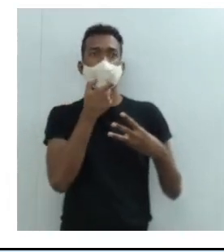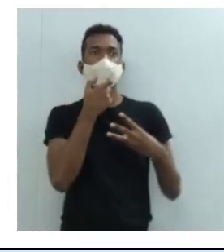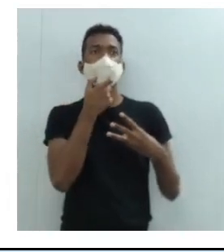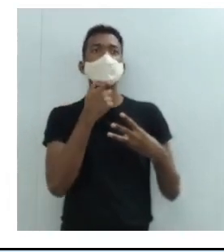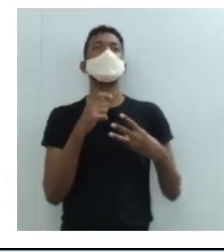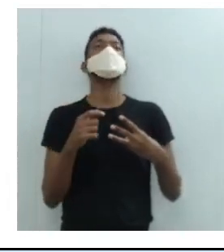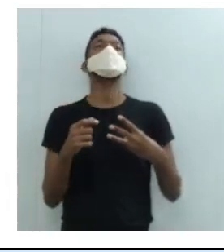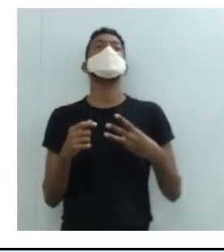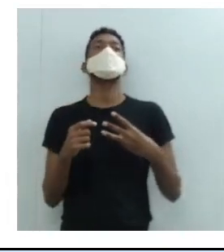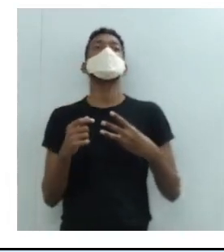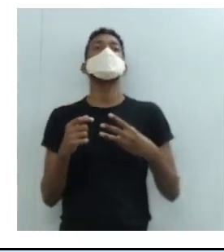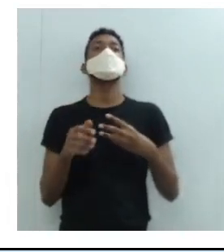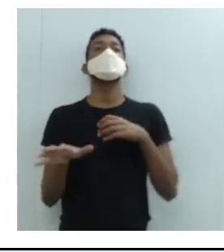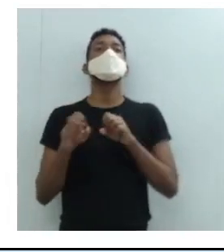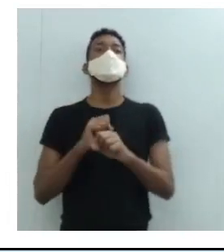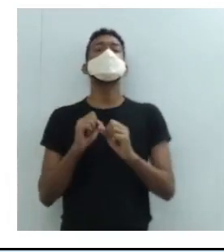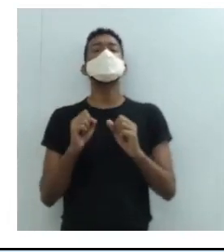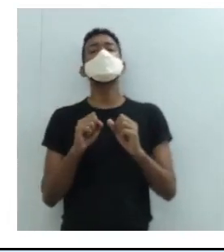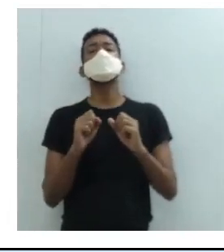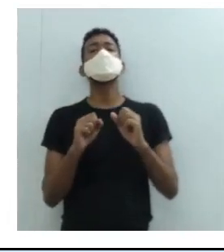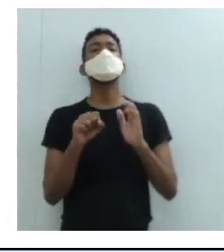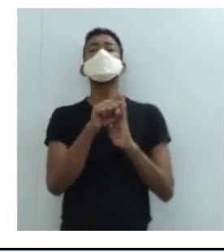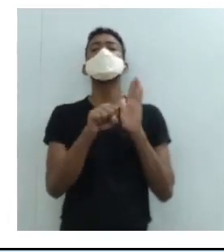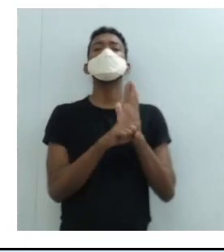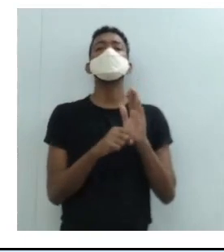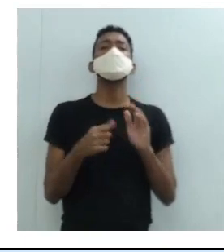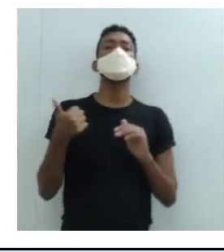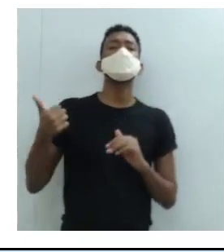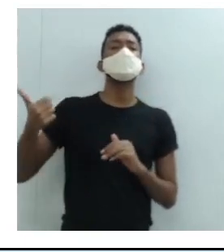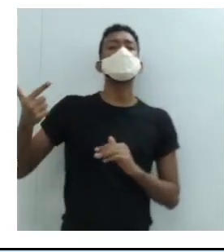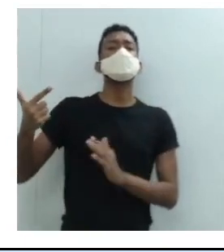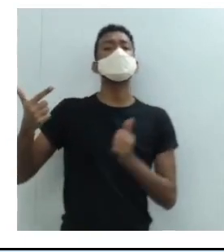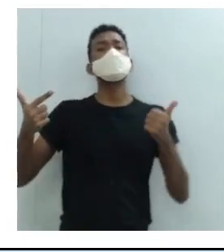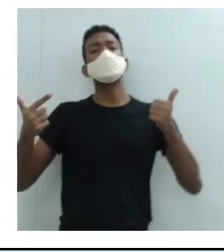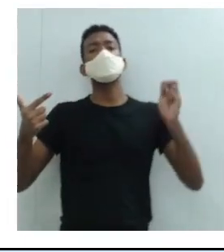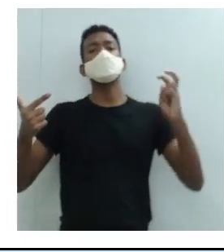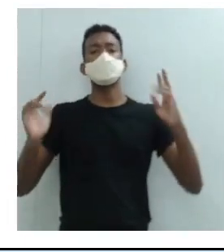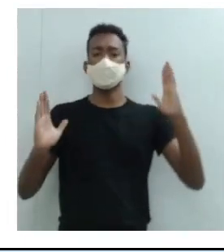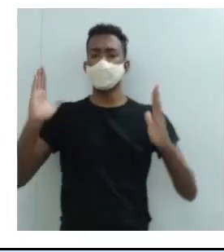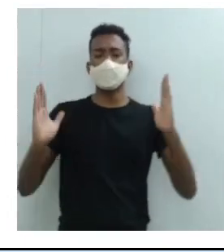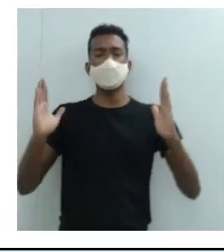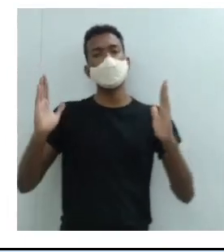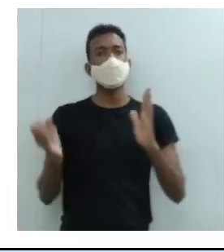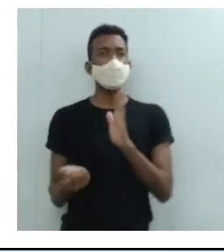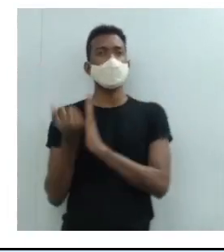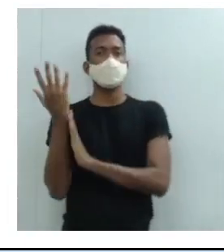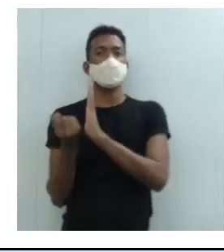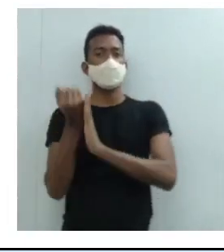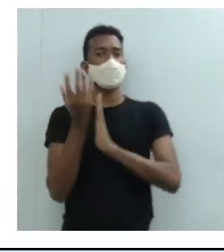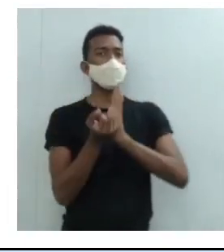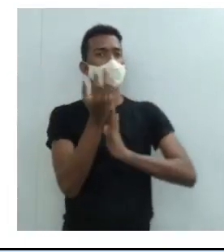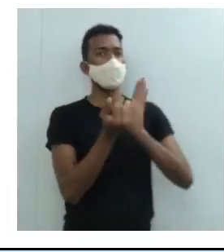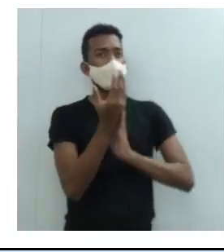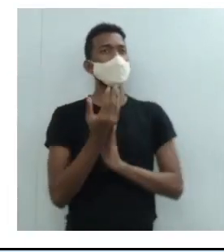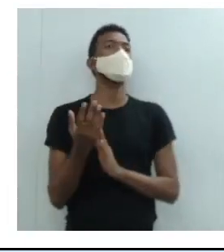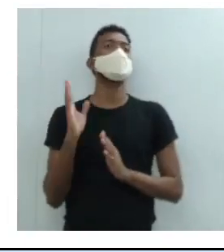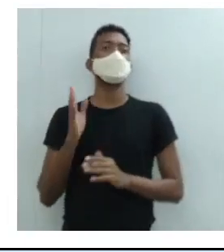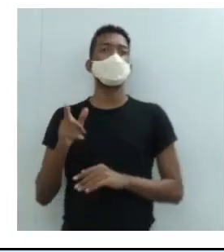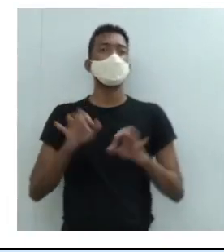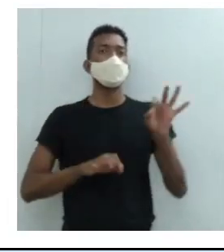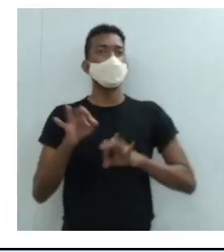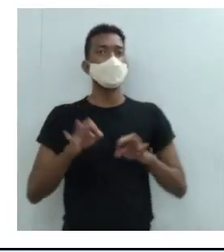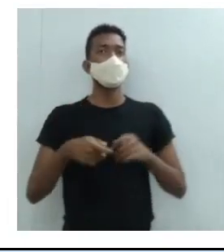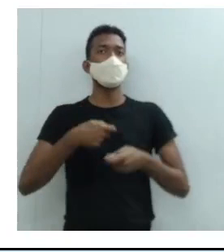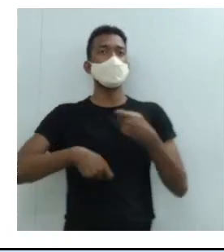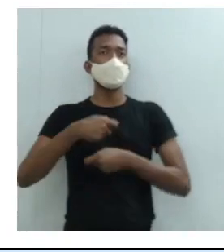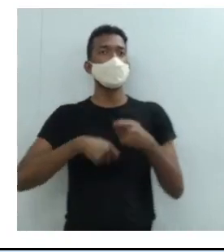séculos XII e XV. Então, o Estado, esse organismo administrativo com poder territorial, é responsável